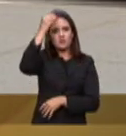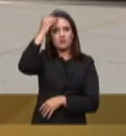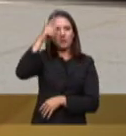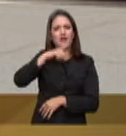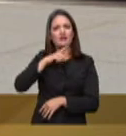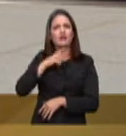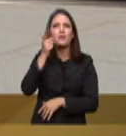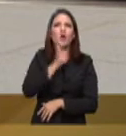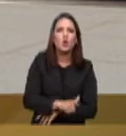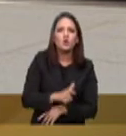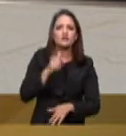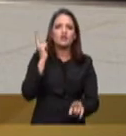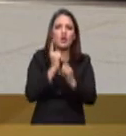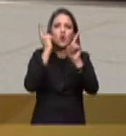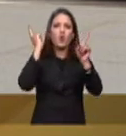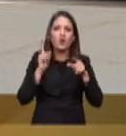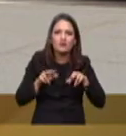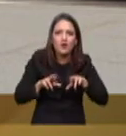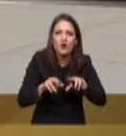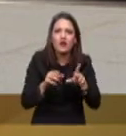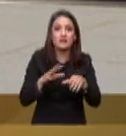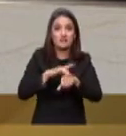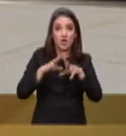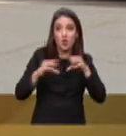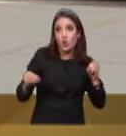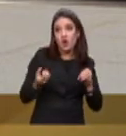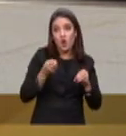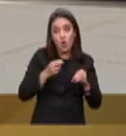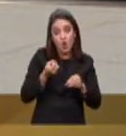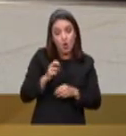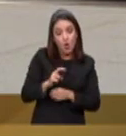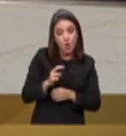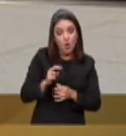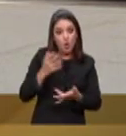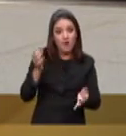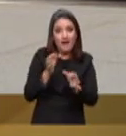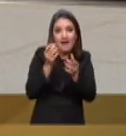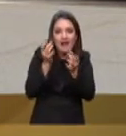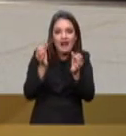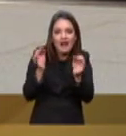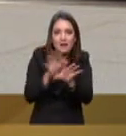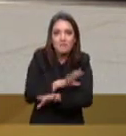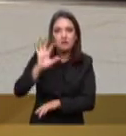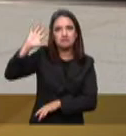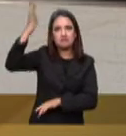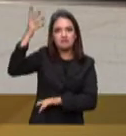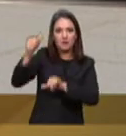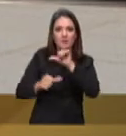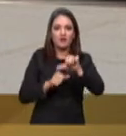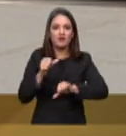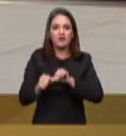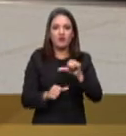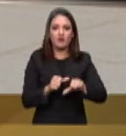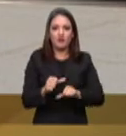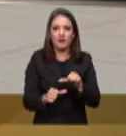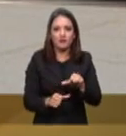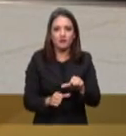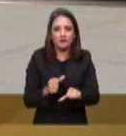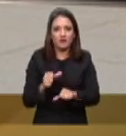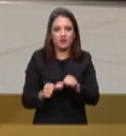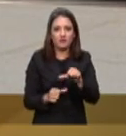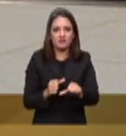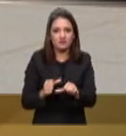cura do câncer, ou acabar com a mudança climática, quem sabe aí poderíamos pensar se o sacrifício teria valido a